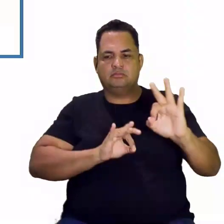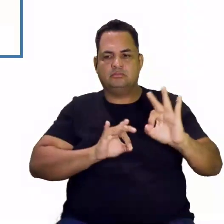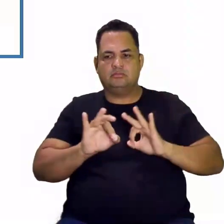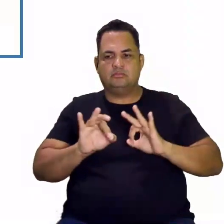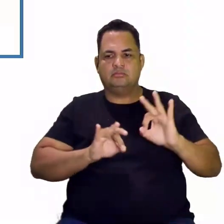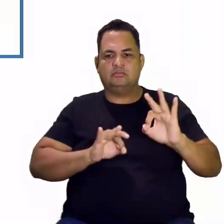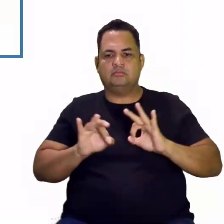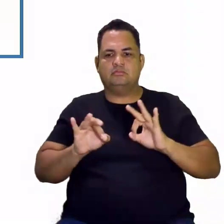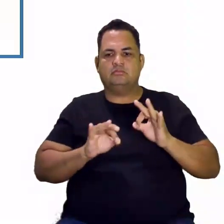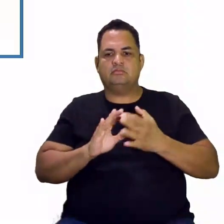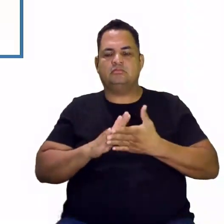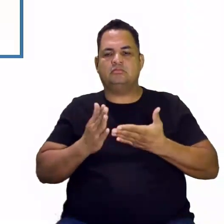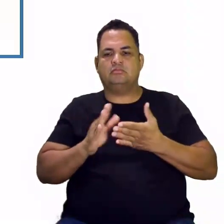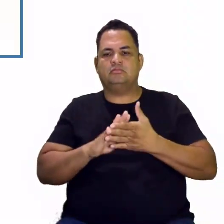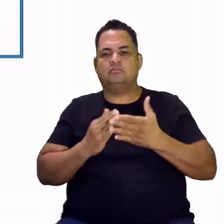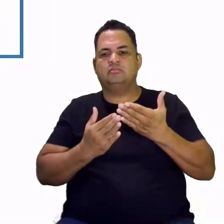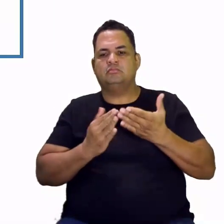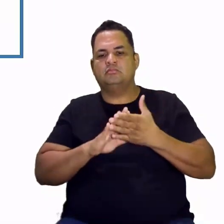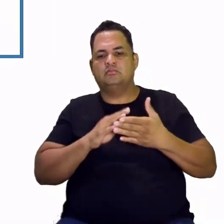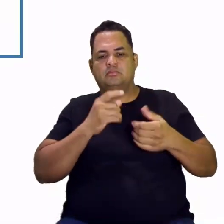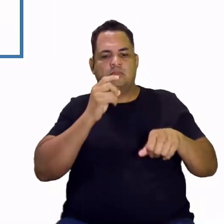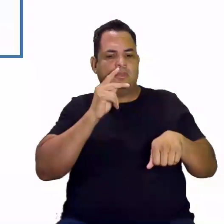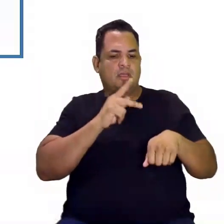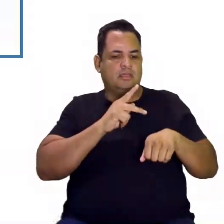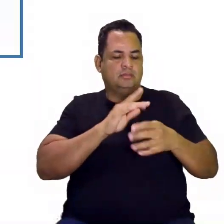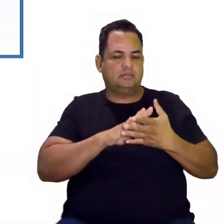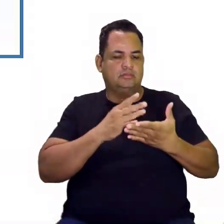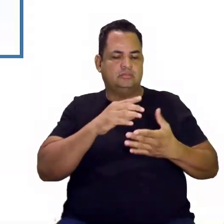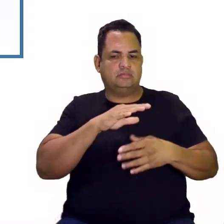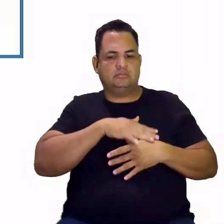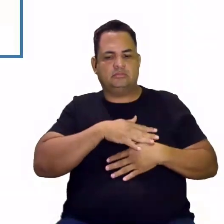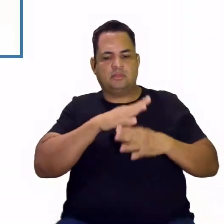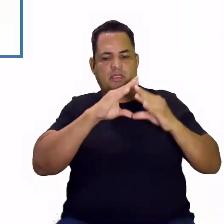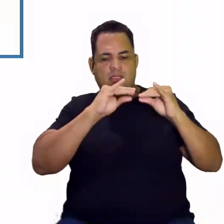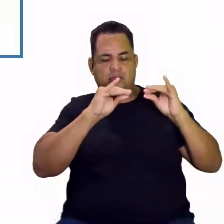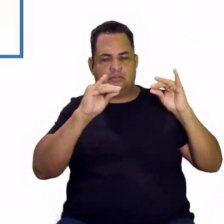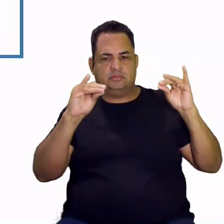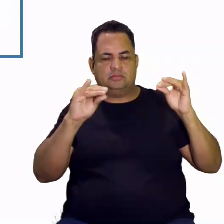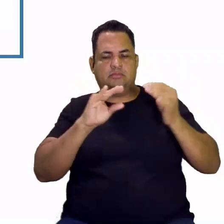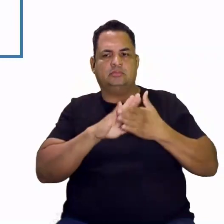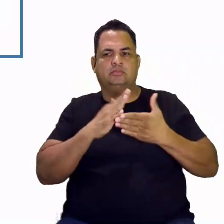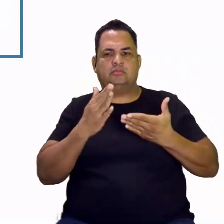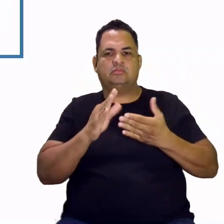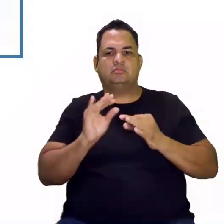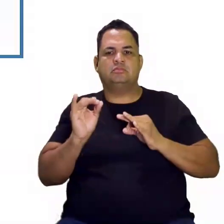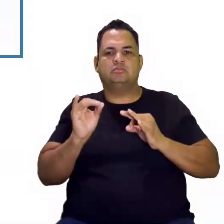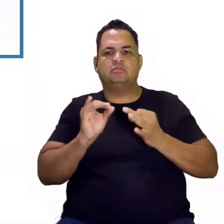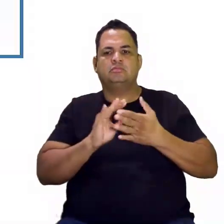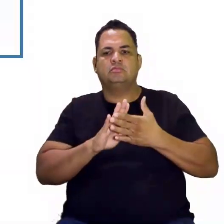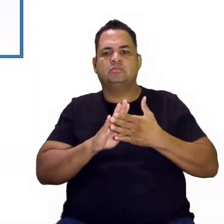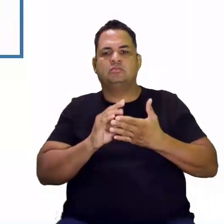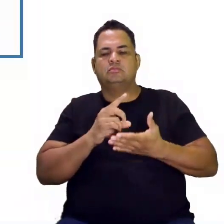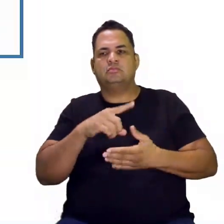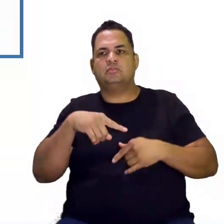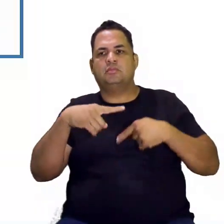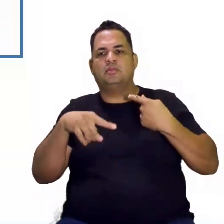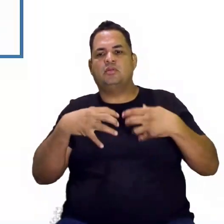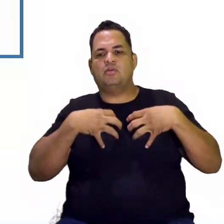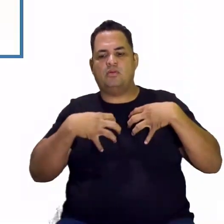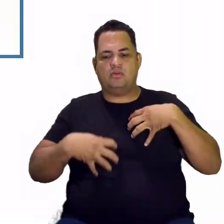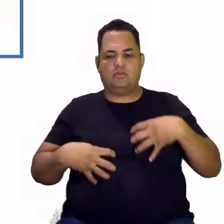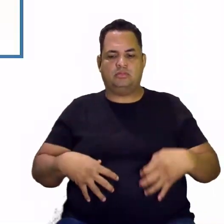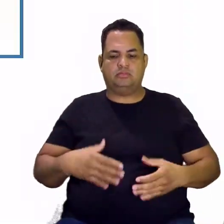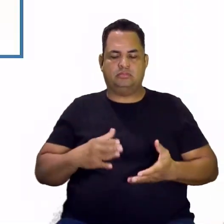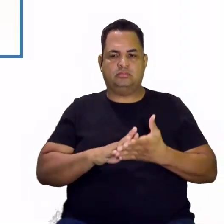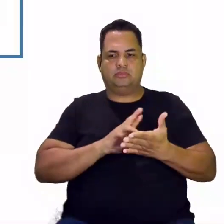sistematização a partir dos fósseis, a partir da existência e a presença e o estudo dos órgãos análogos, homólogos, que a gente vai falar mais